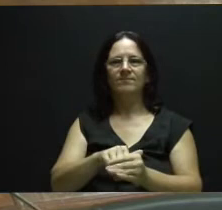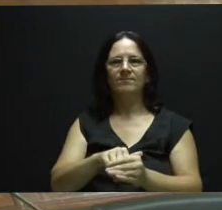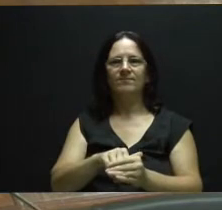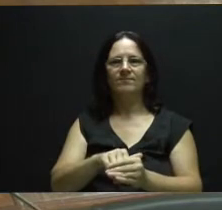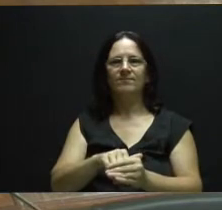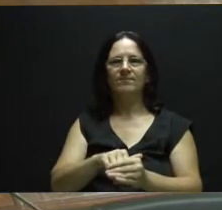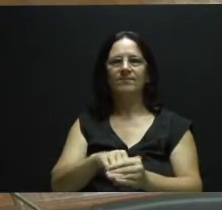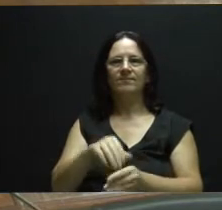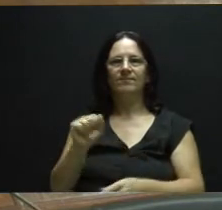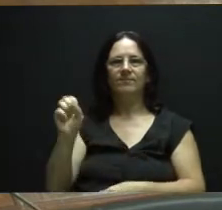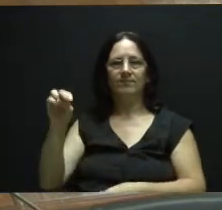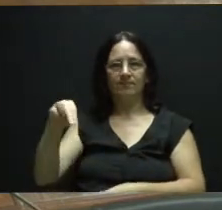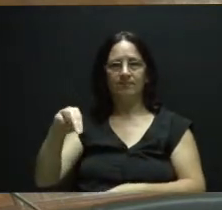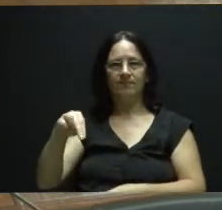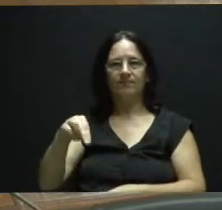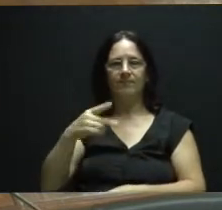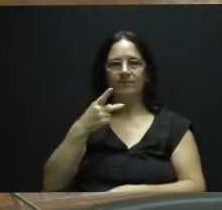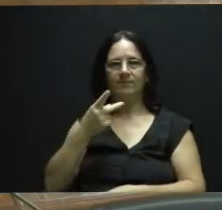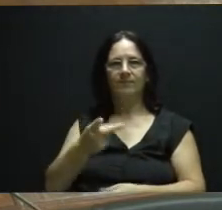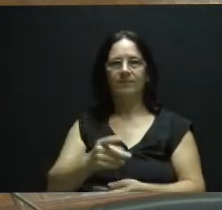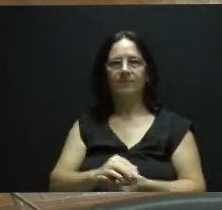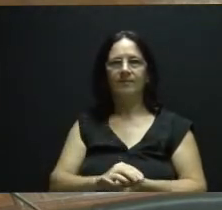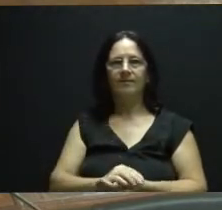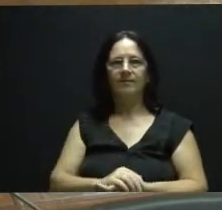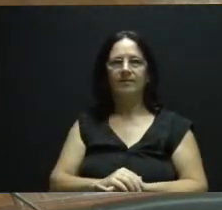palavra o vereador nilson de lana